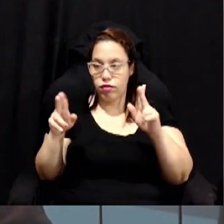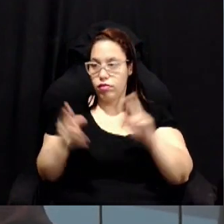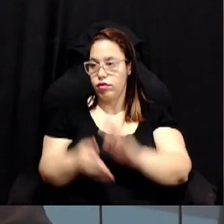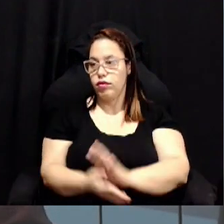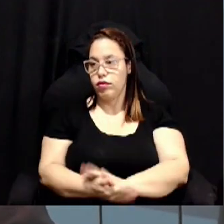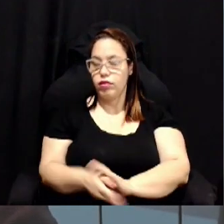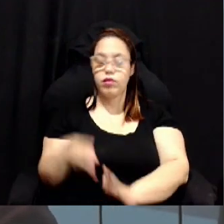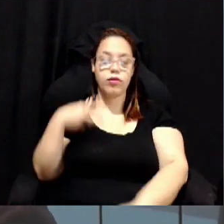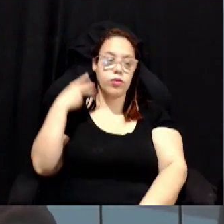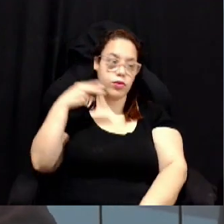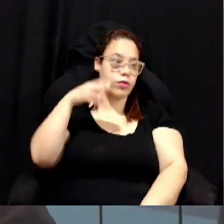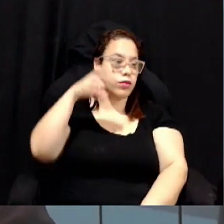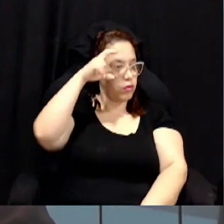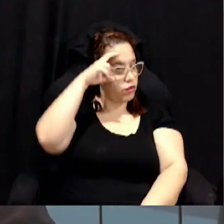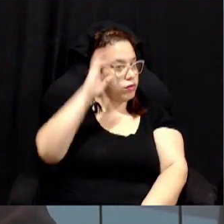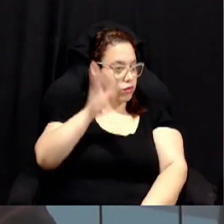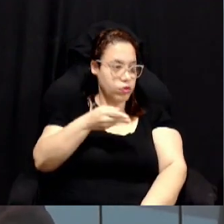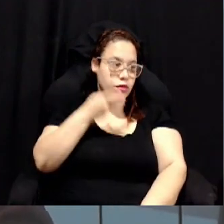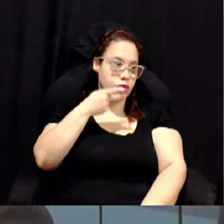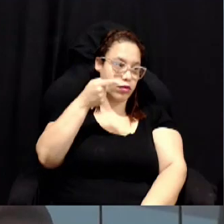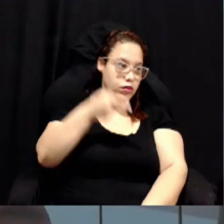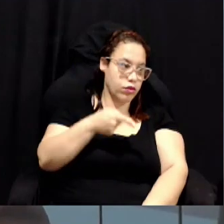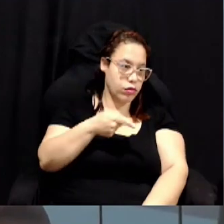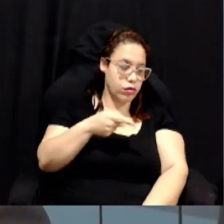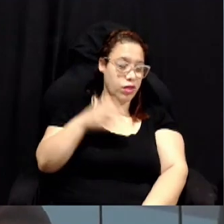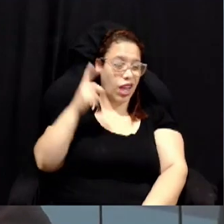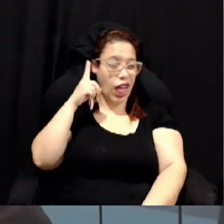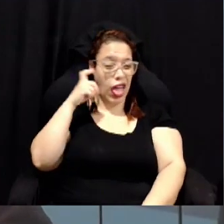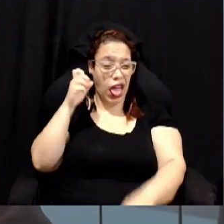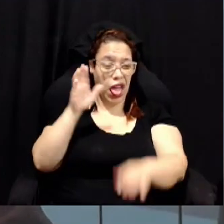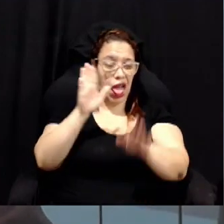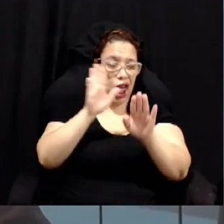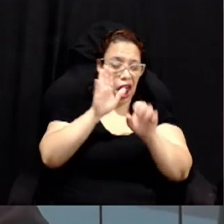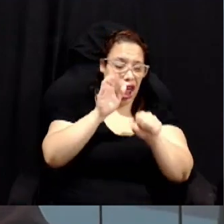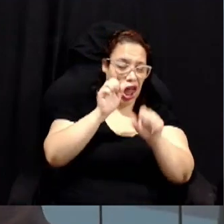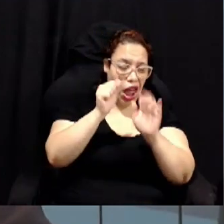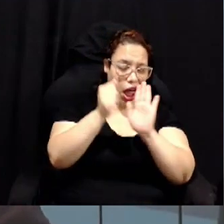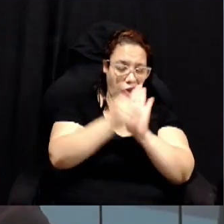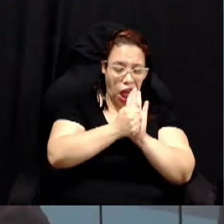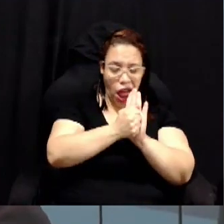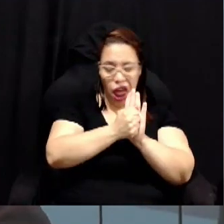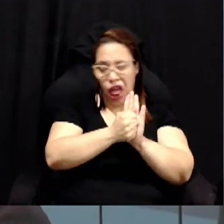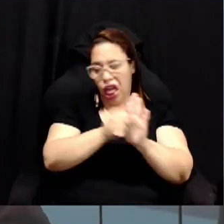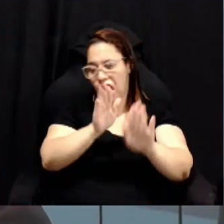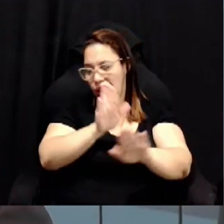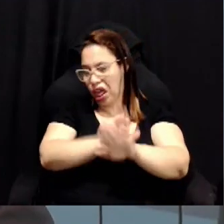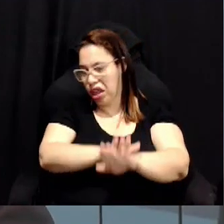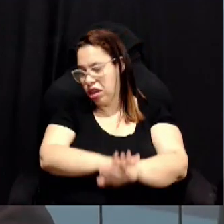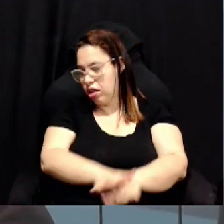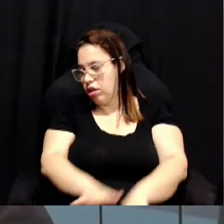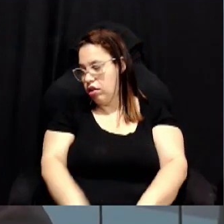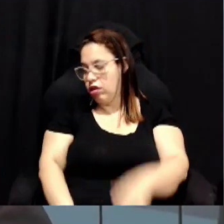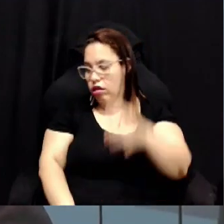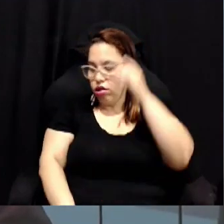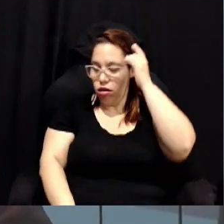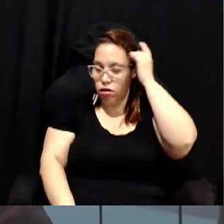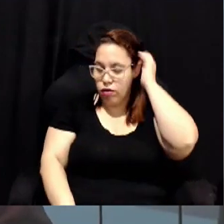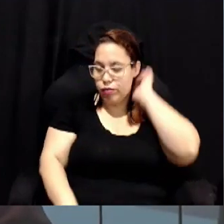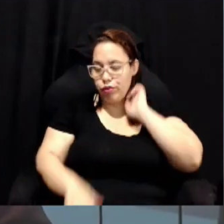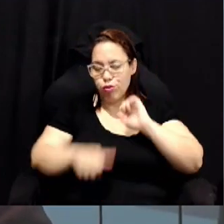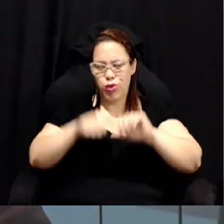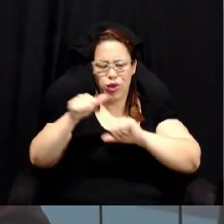Carlinhos mencionou aqui, a buzina, a troca de motorista, a troca de trajeto no percurso, tudo é